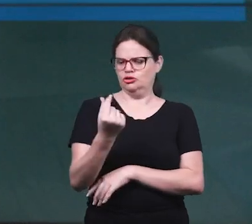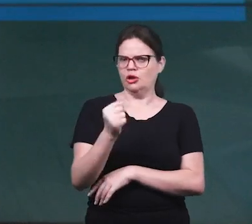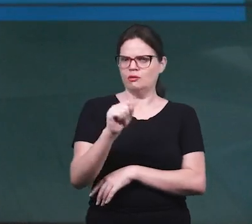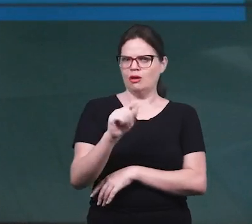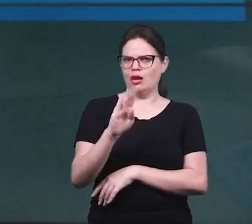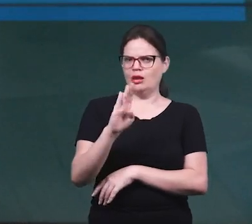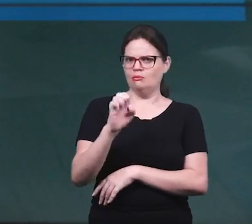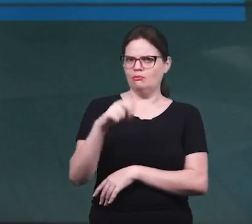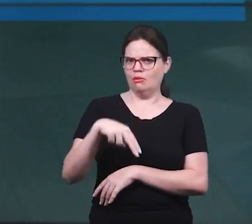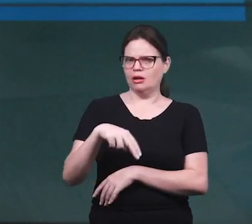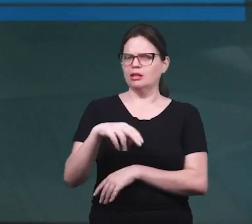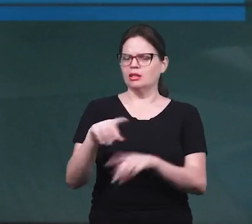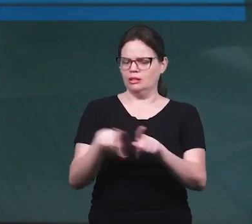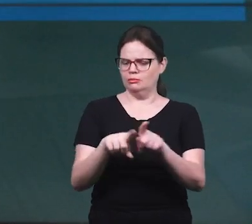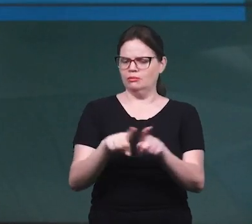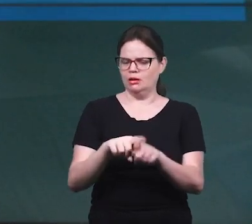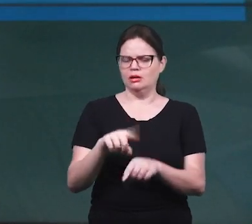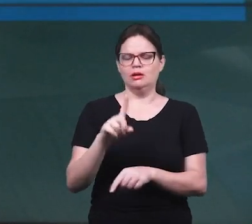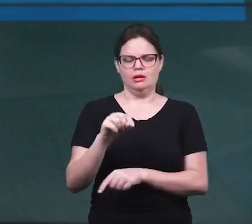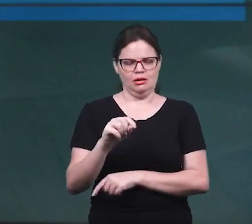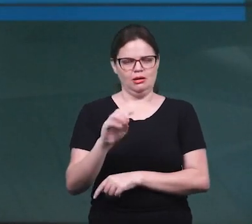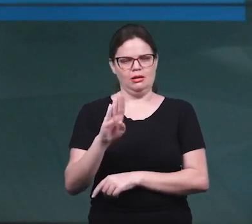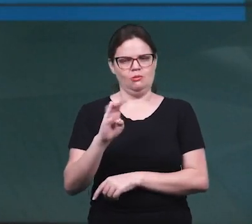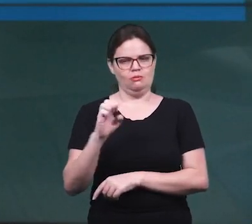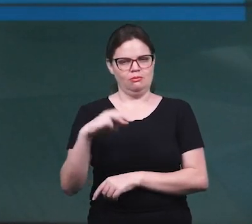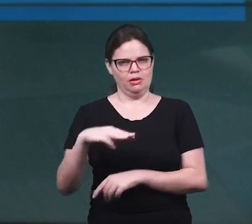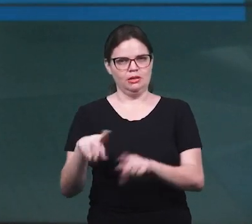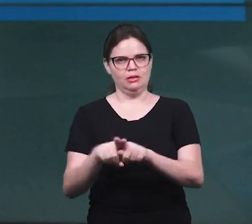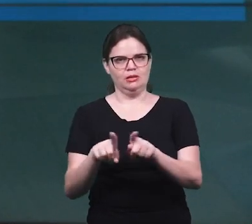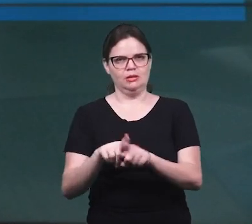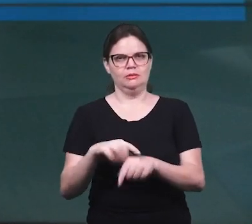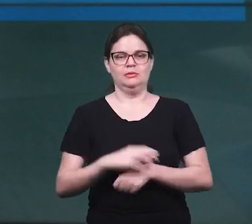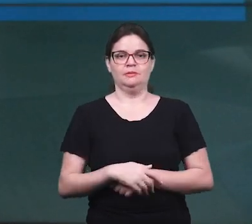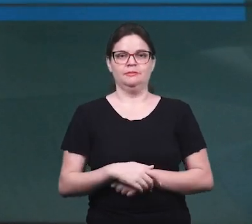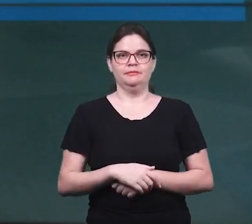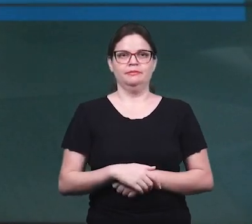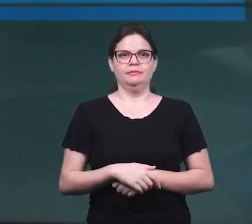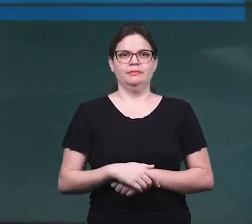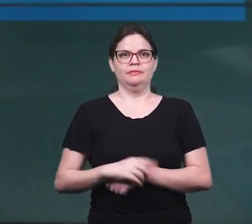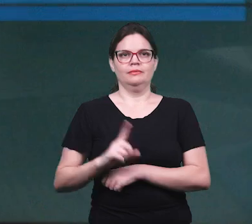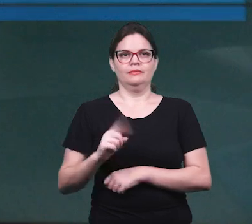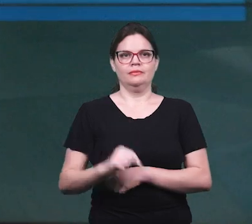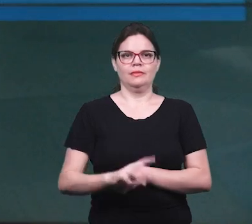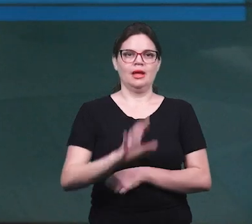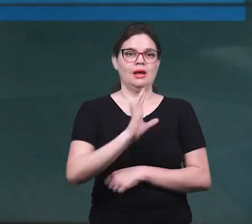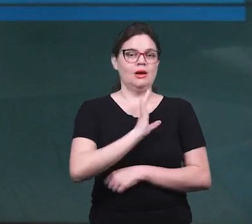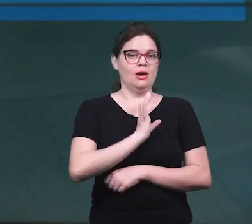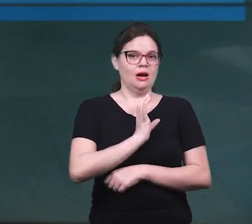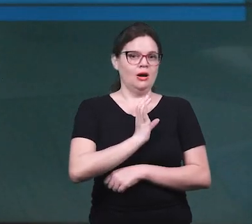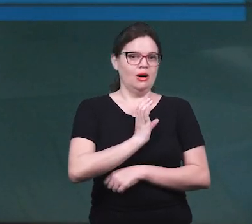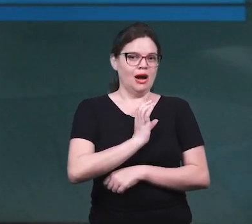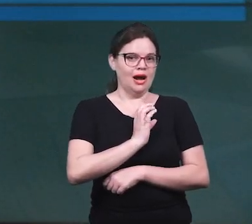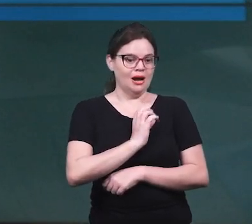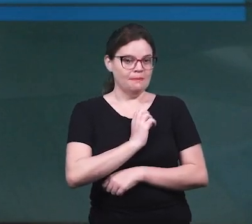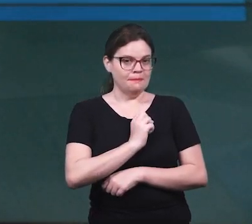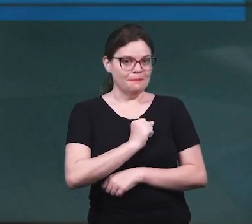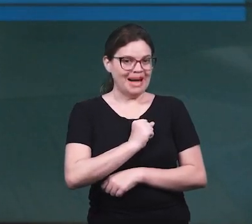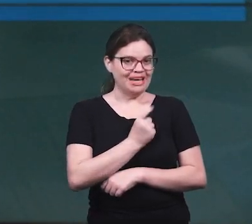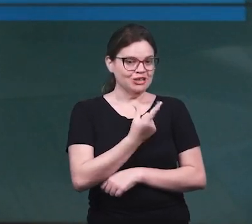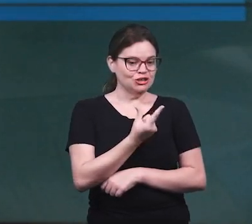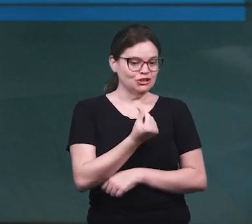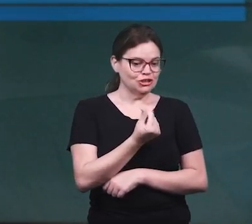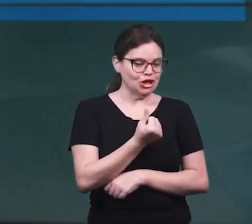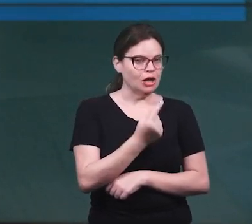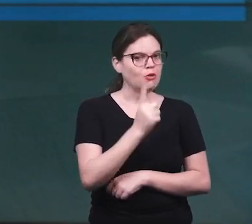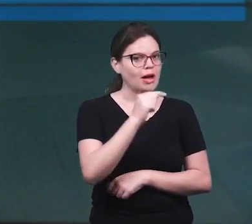O dinheiro é um bem. O amor ao dinheiro que é a raiz de todos os males.